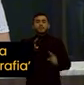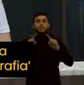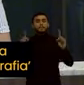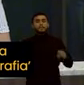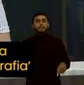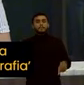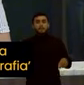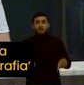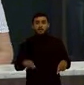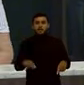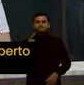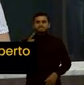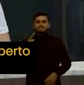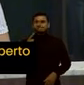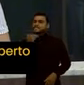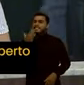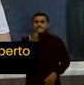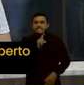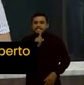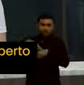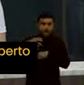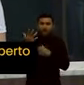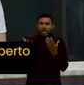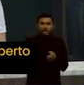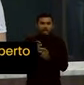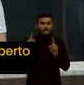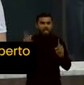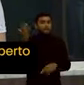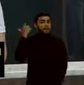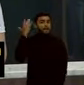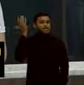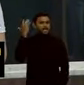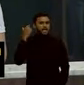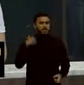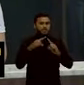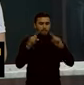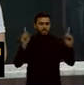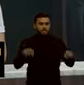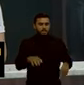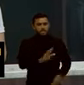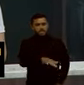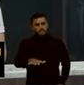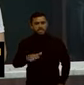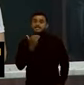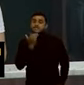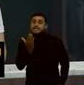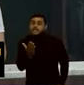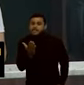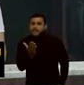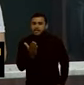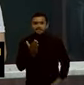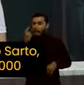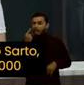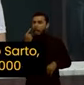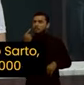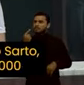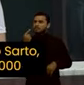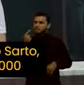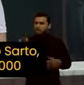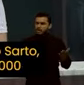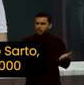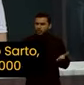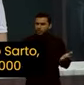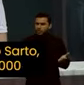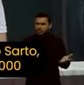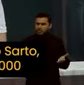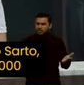Infância Sem Pornografia. E o prefeito, então o prefeito Roberto Cláudio, vetou esse projeto Infância Sem Pornografia. Agora o seu